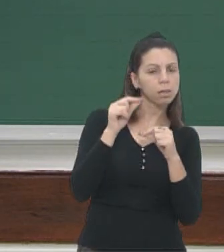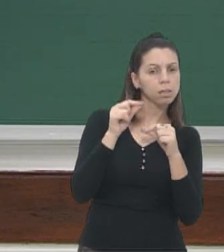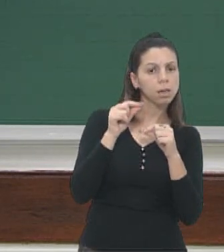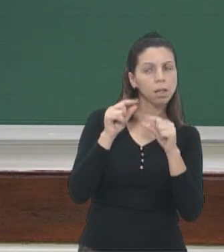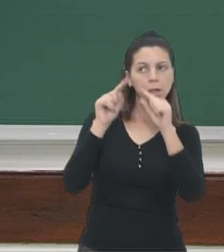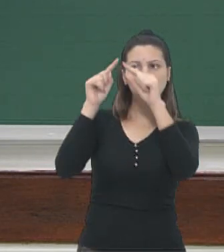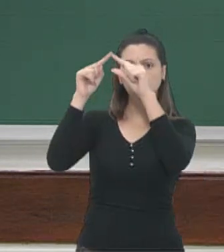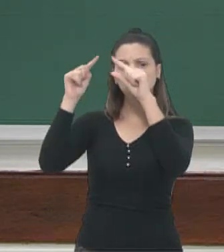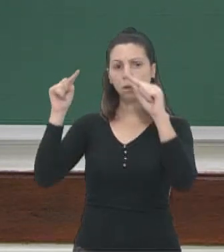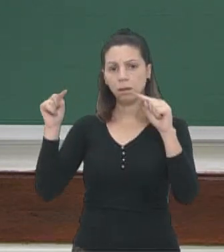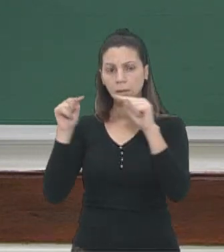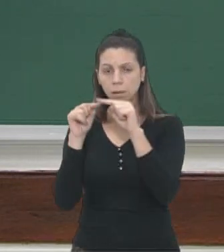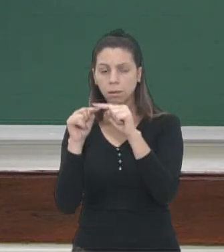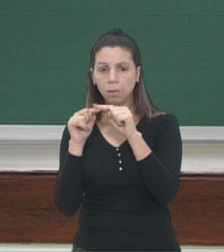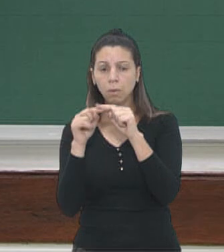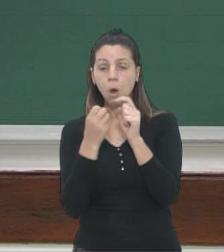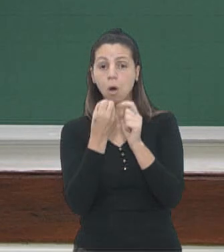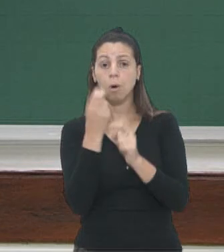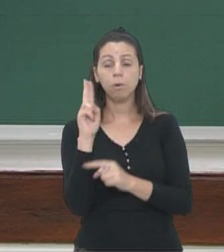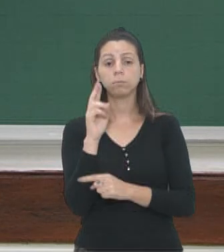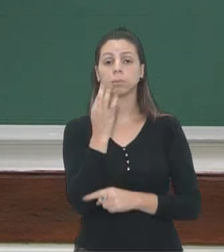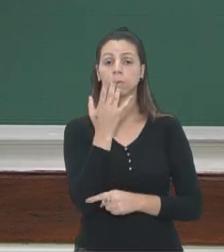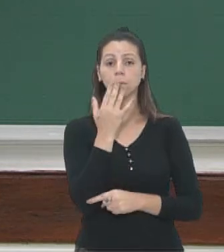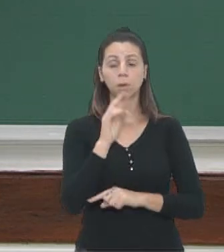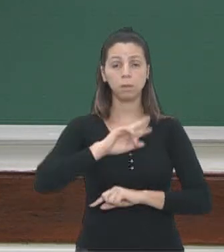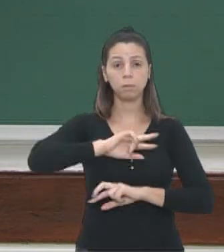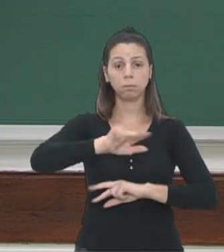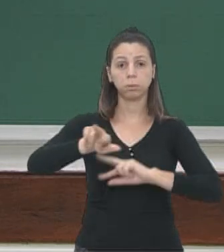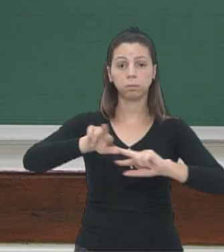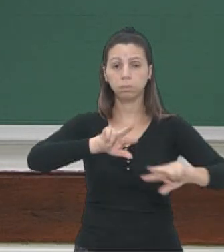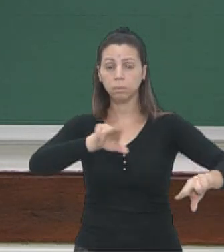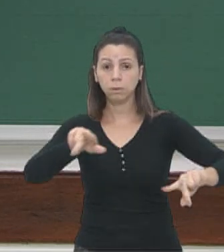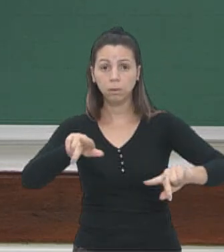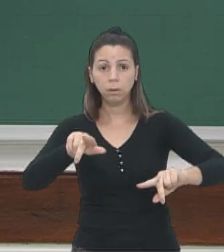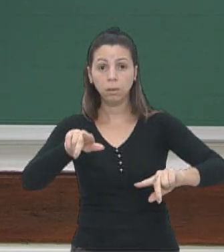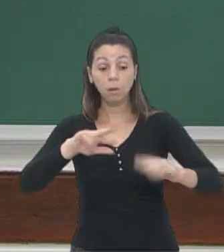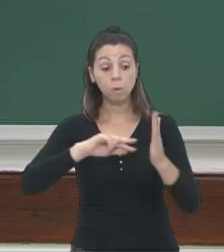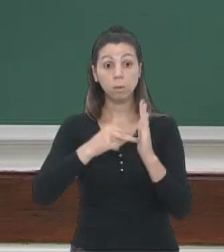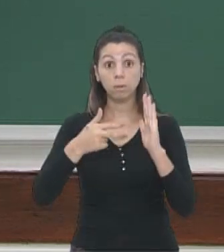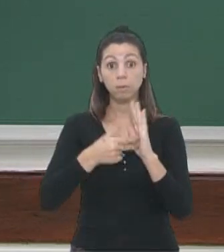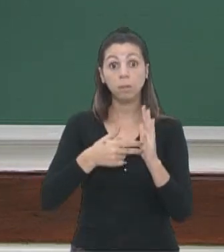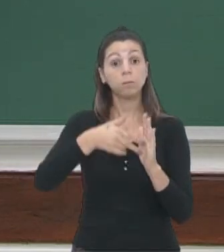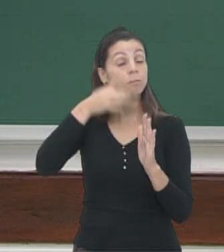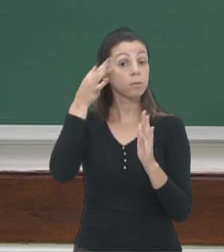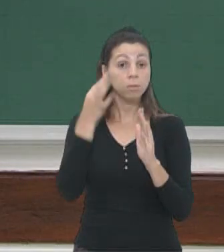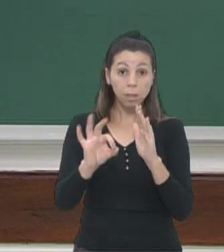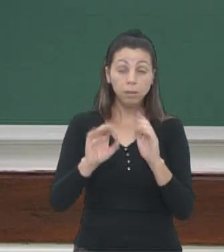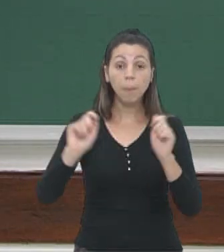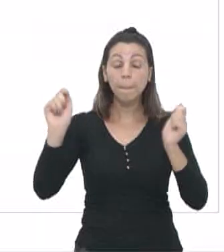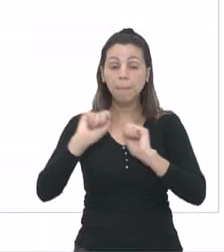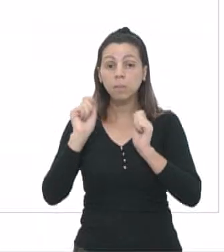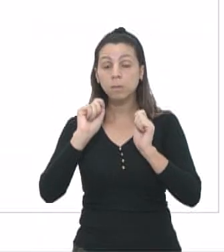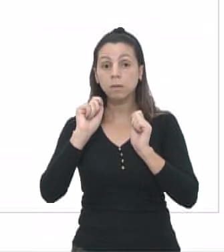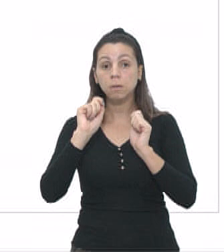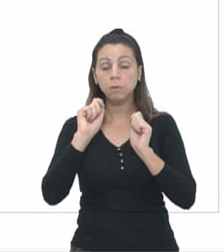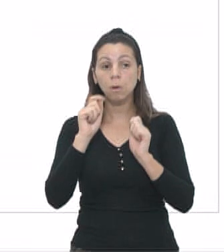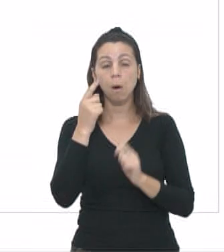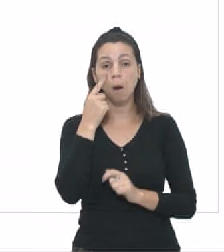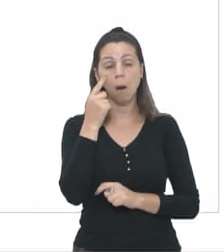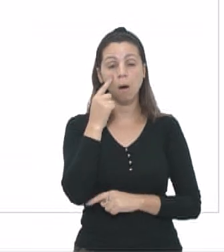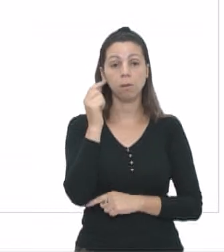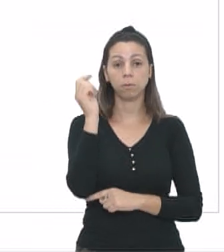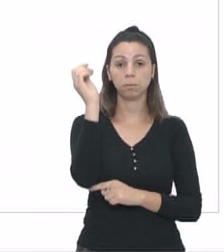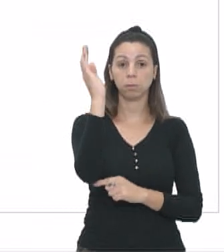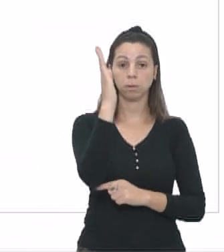ou diferentes cores empregadas em um mapa, para você saber o significado correto, você tem que consultar a legenda. Observe o mapa do Brasil a